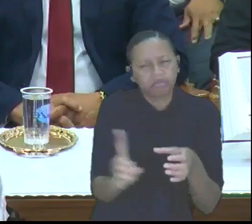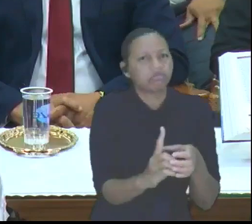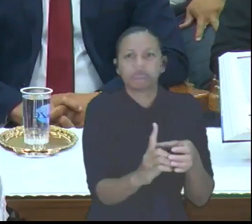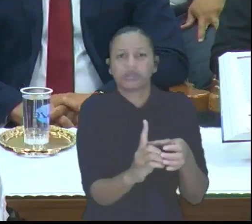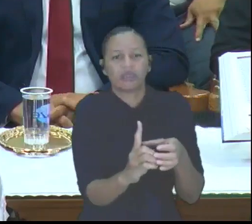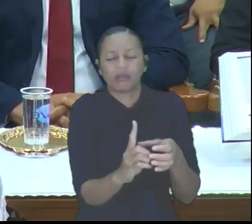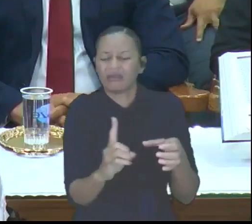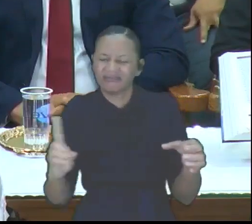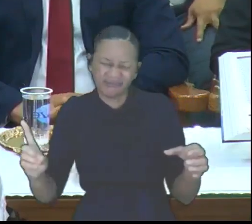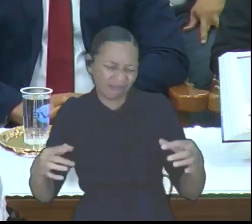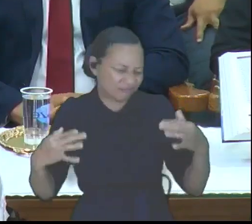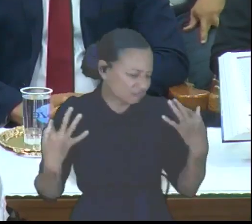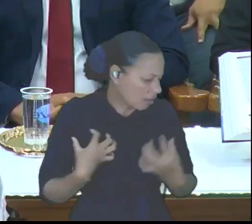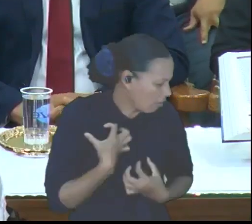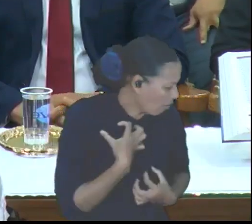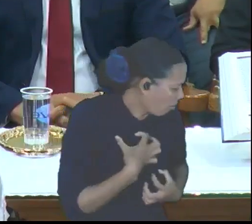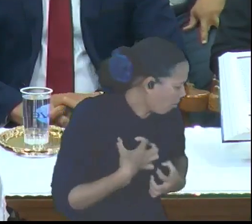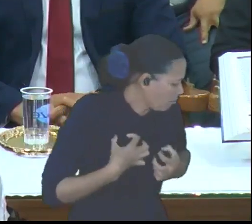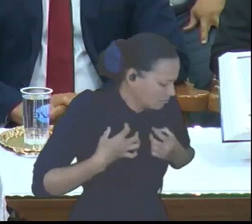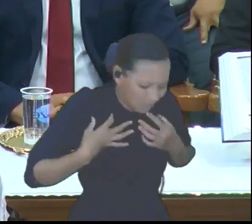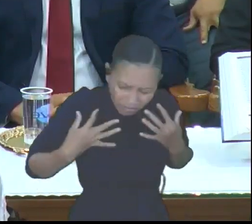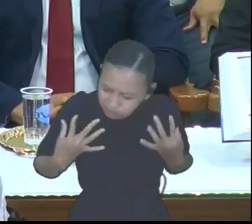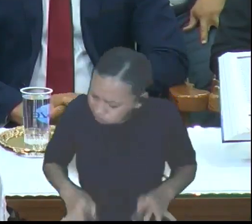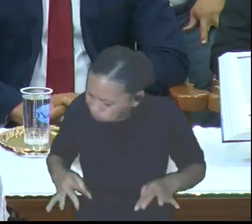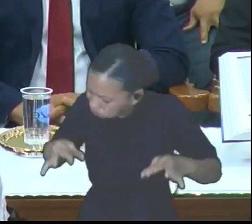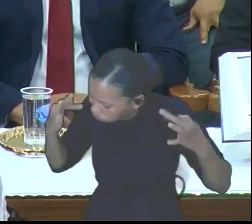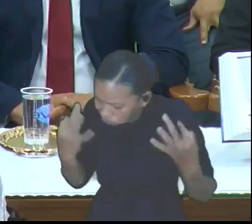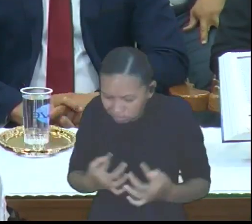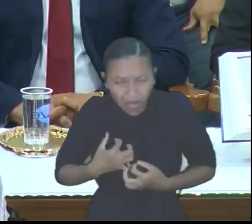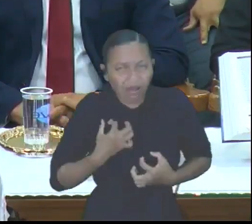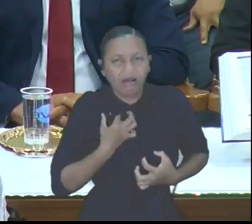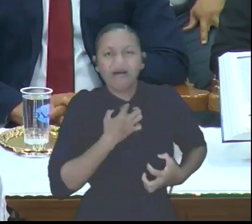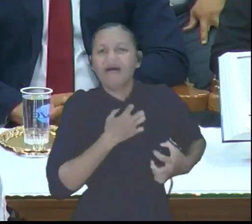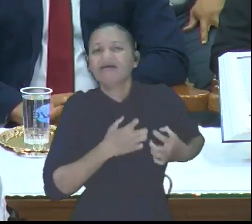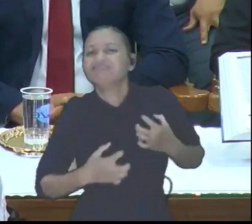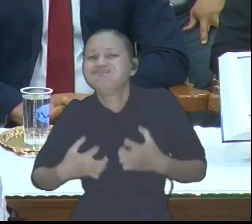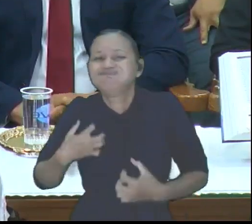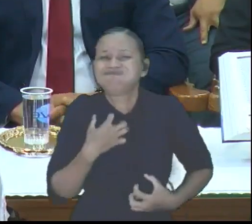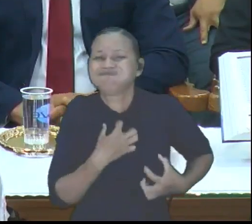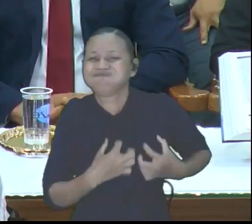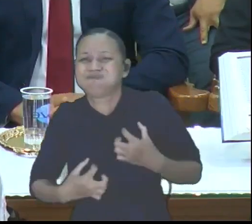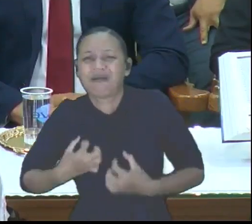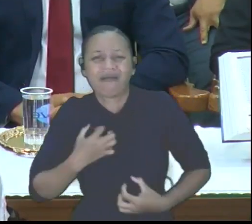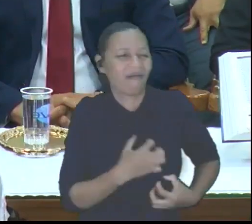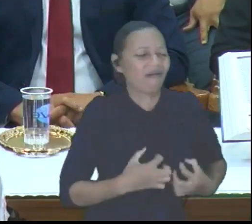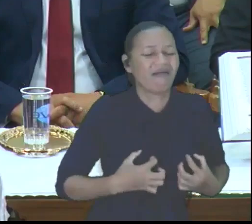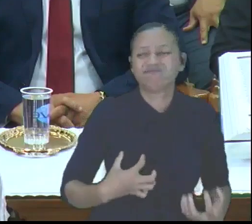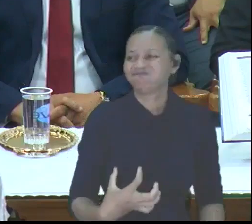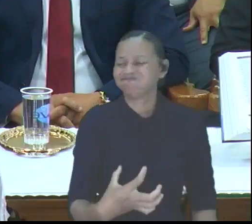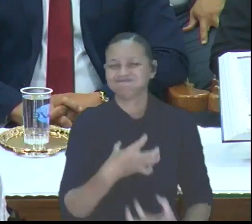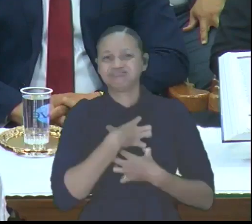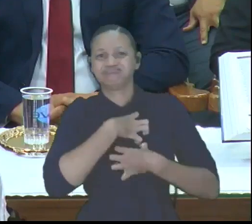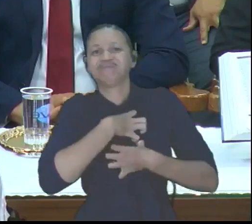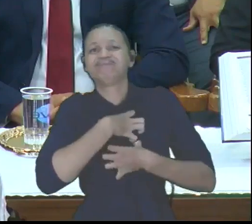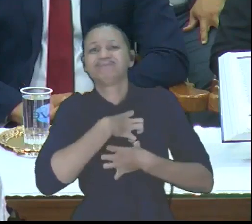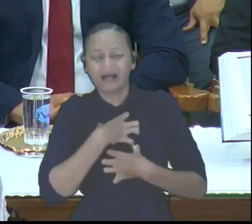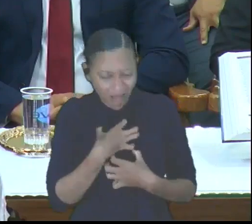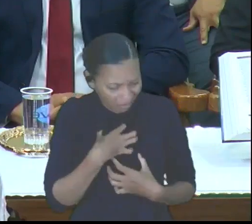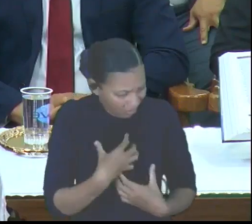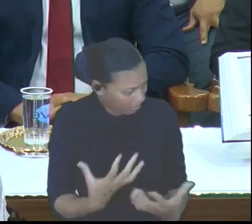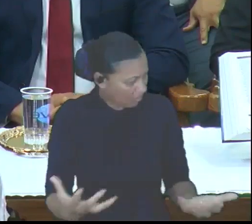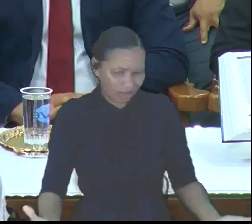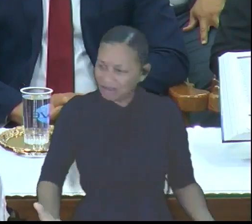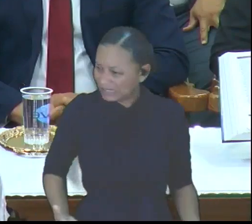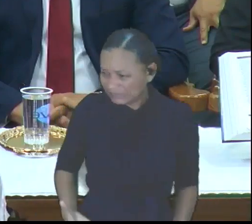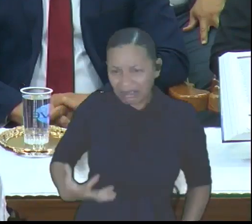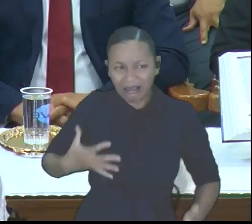da dor, diante da angústia, diante da frustração, diante